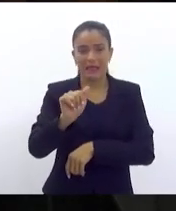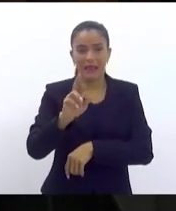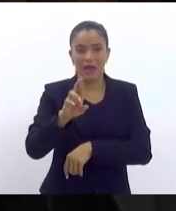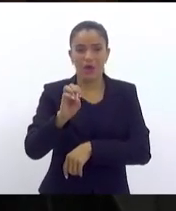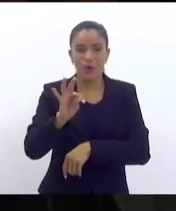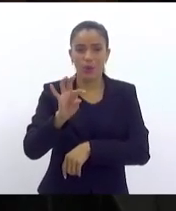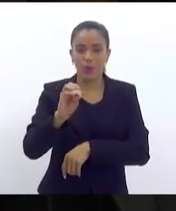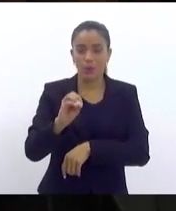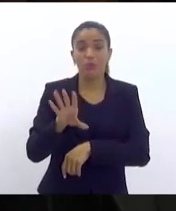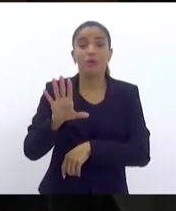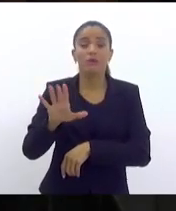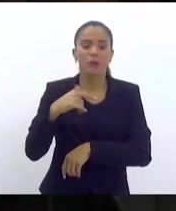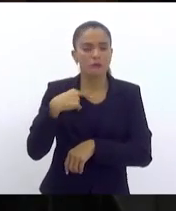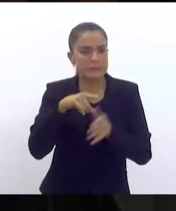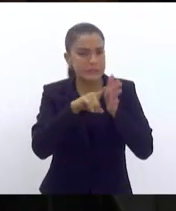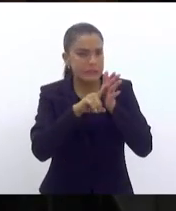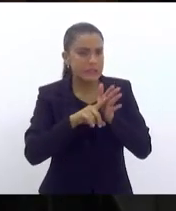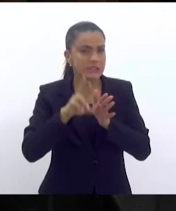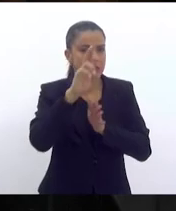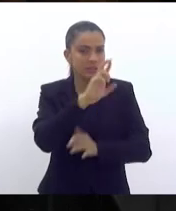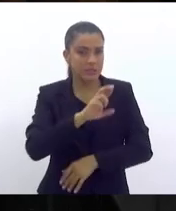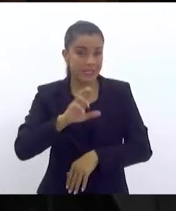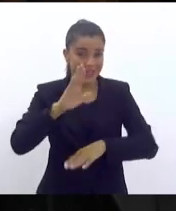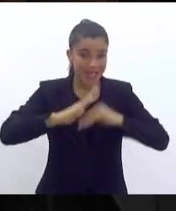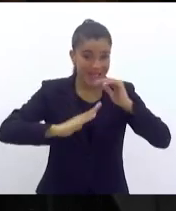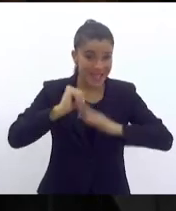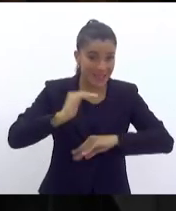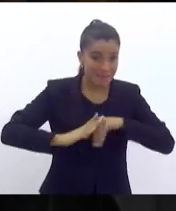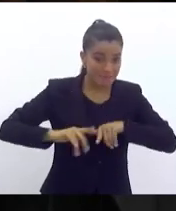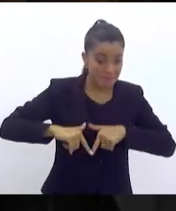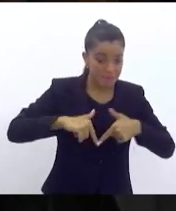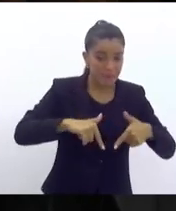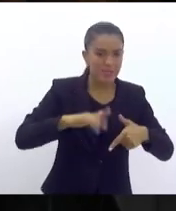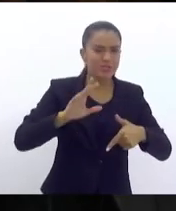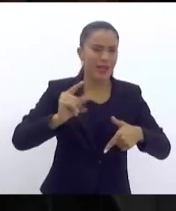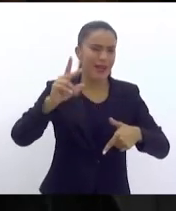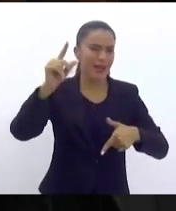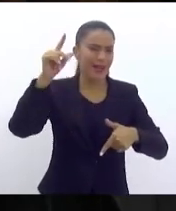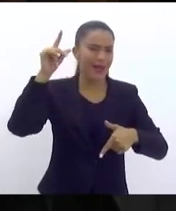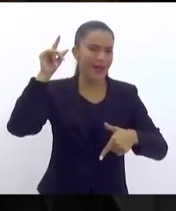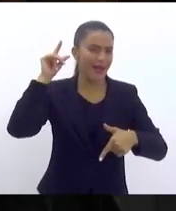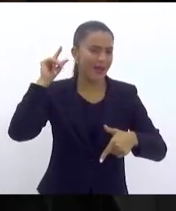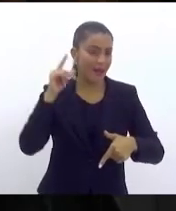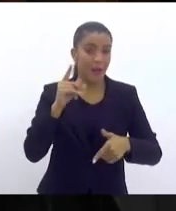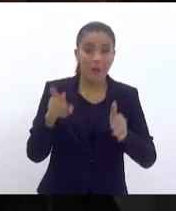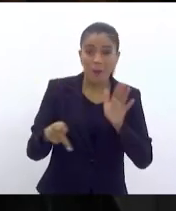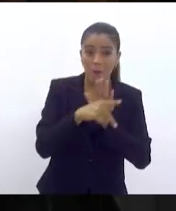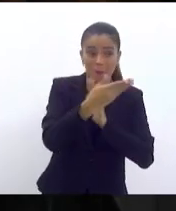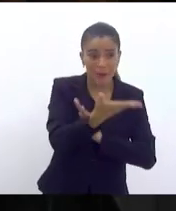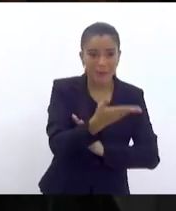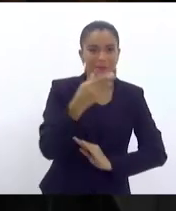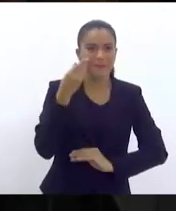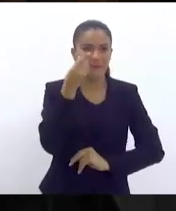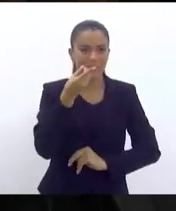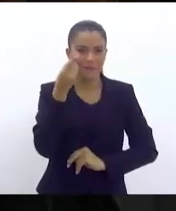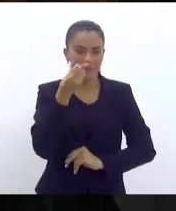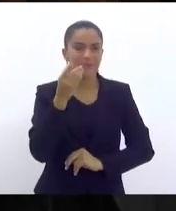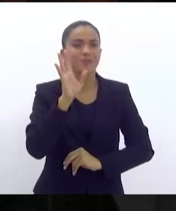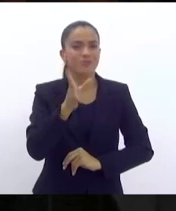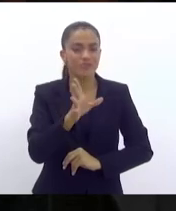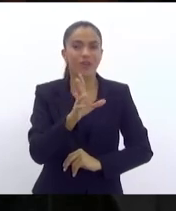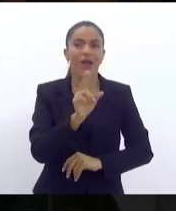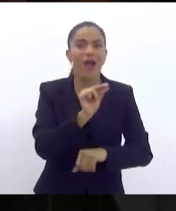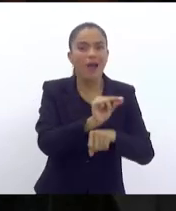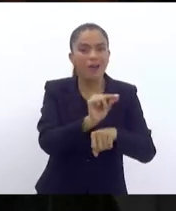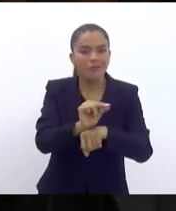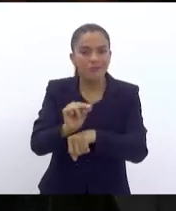verificamos aqui até na prática o que nós já fazemos isso há anos o próprio Deputado já tomou conta